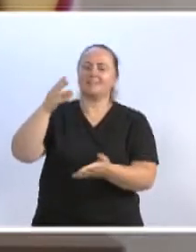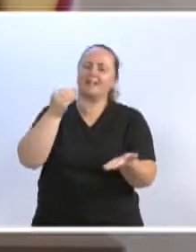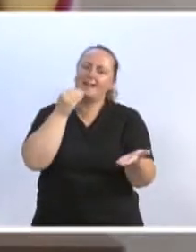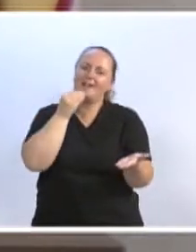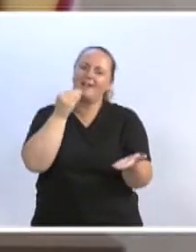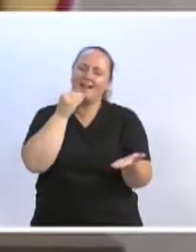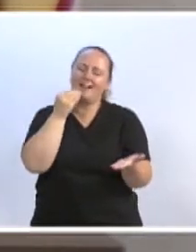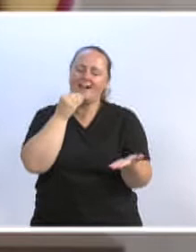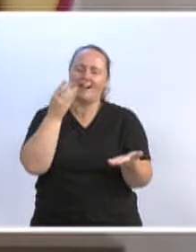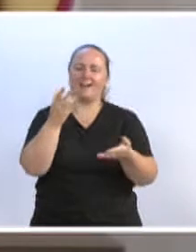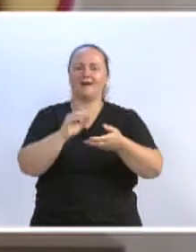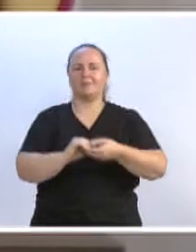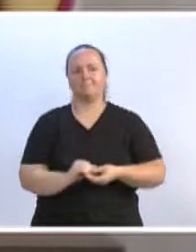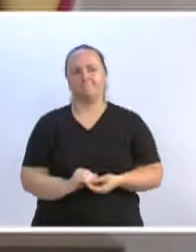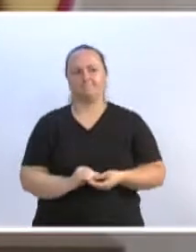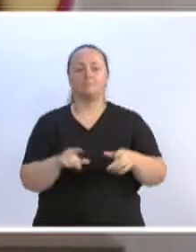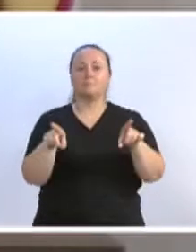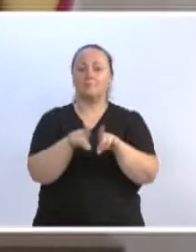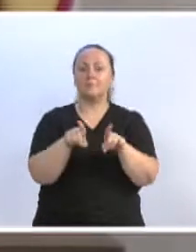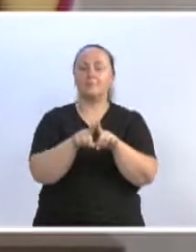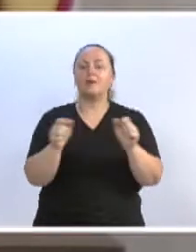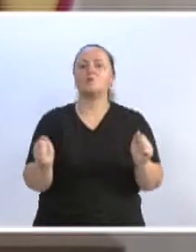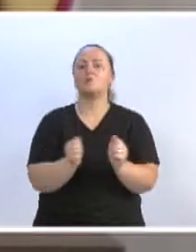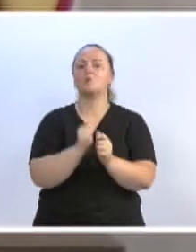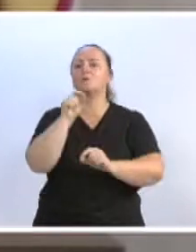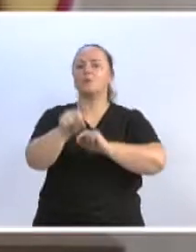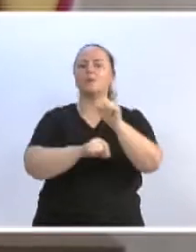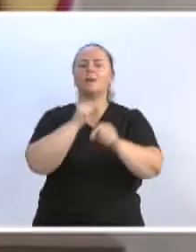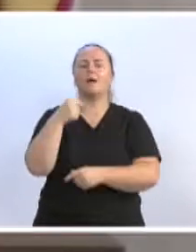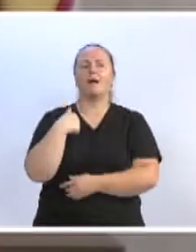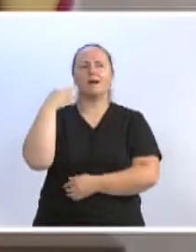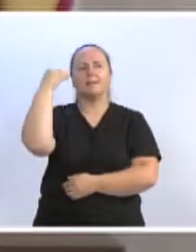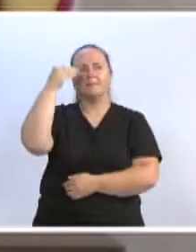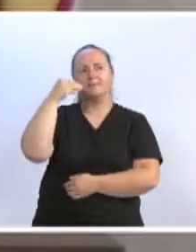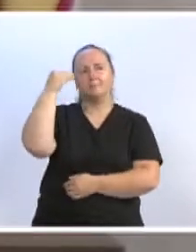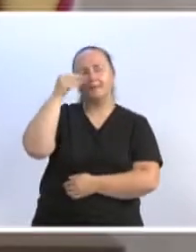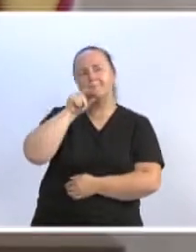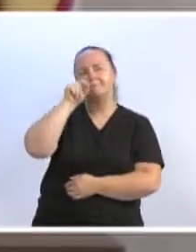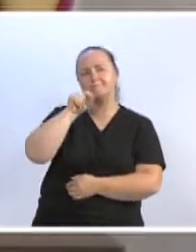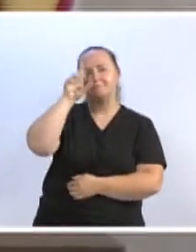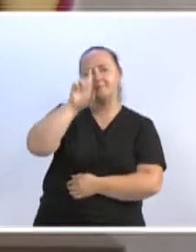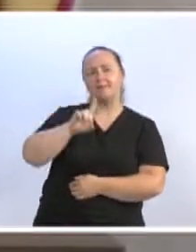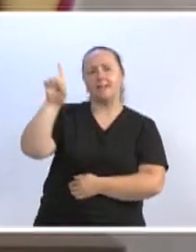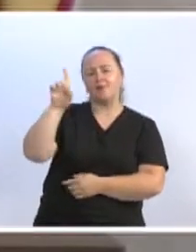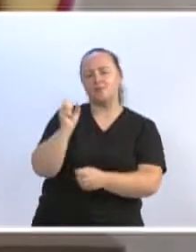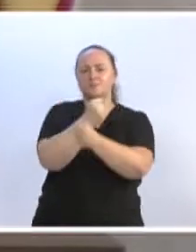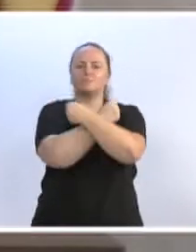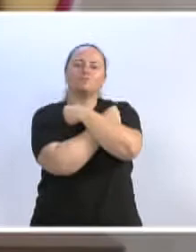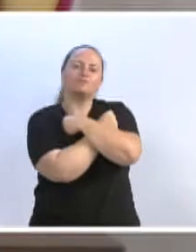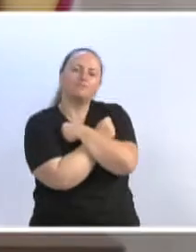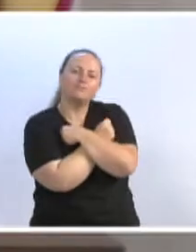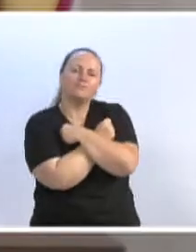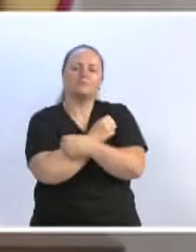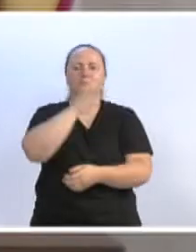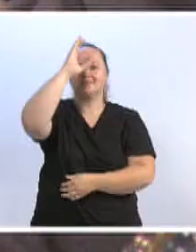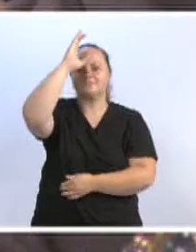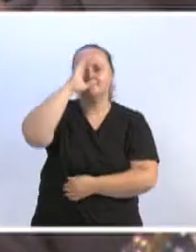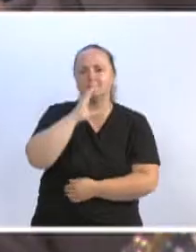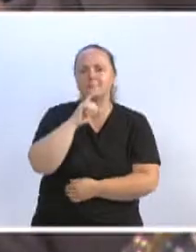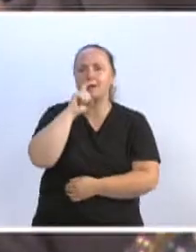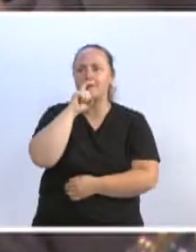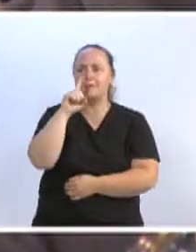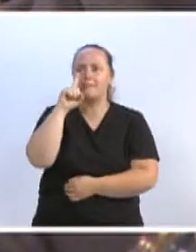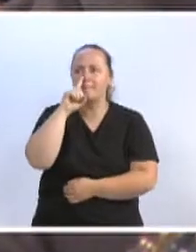Deus através de um abraço de alguém, do exercício diário de cidadania, através de um abraço do pai,